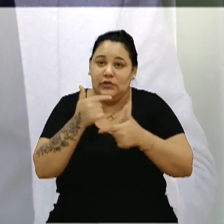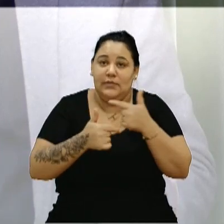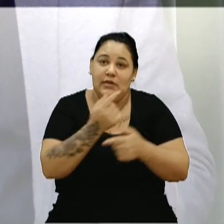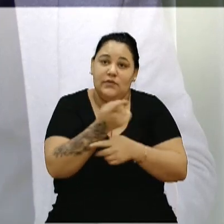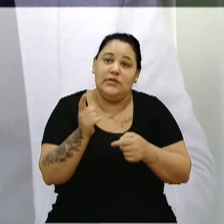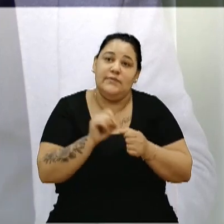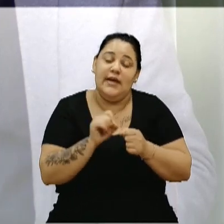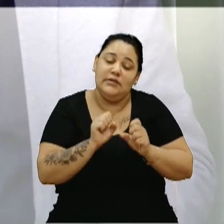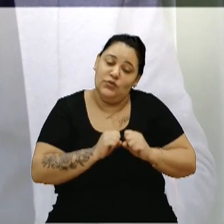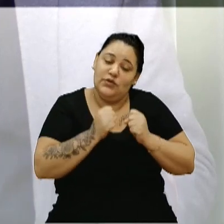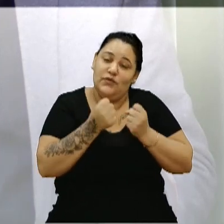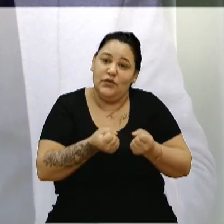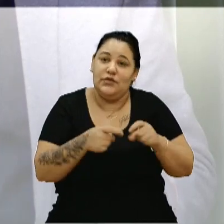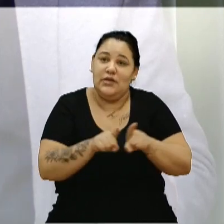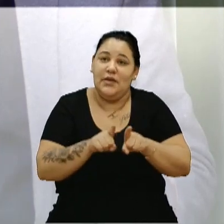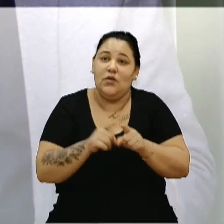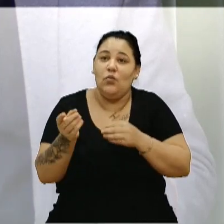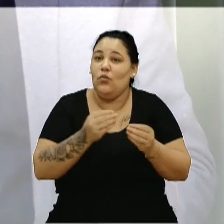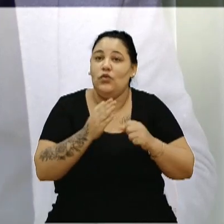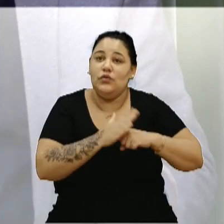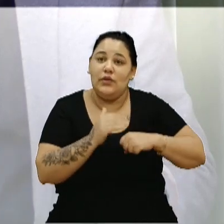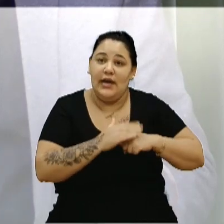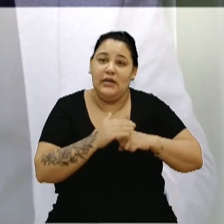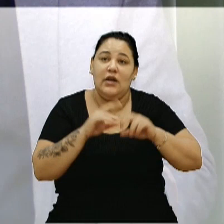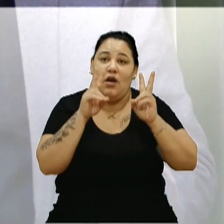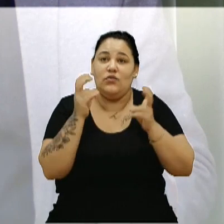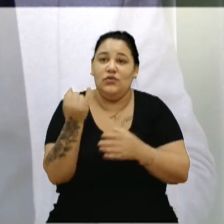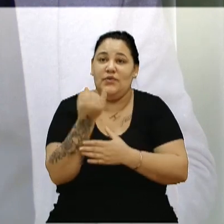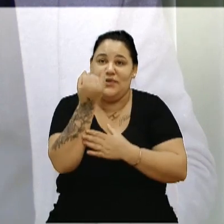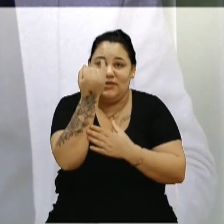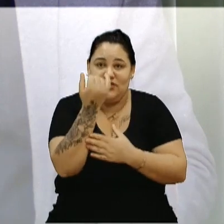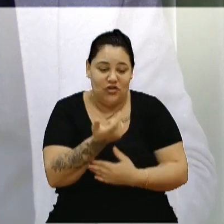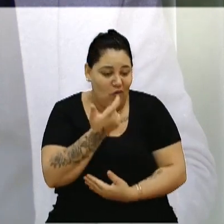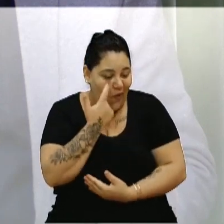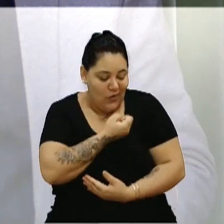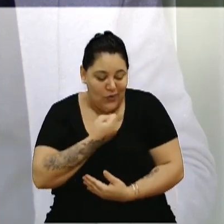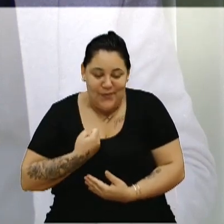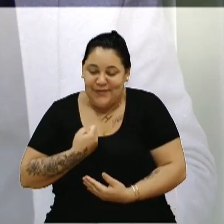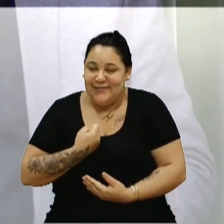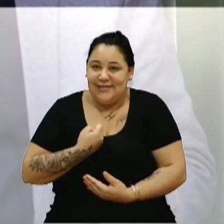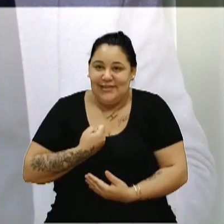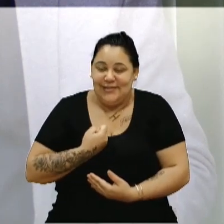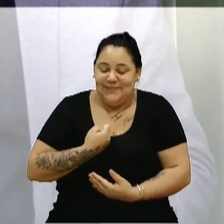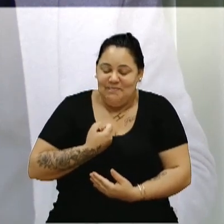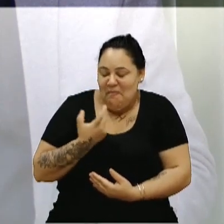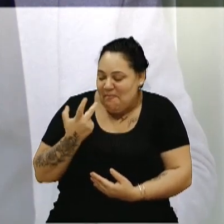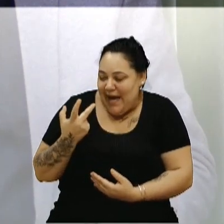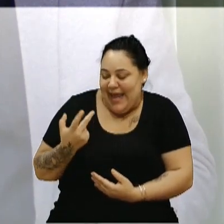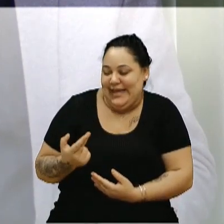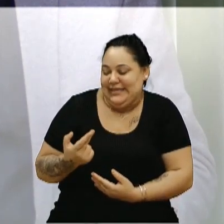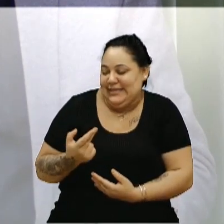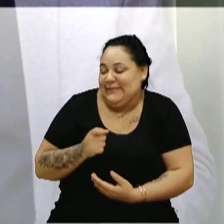que têm se dedicado com tanto carinho a um tema tão importante. A gente olha os números, eles parecem às vezes tão frios, né, professor